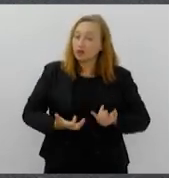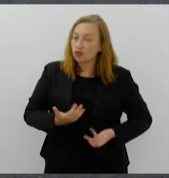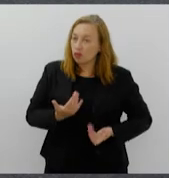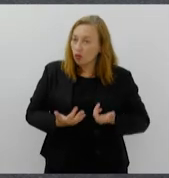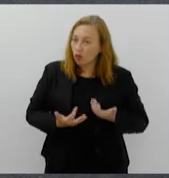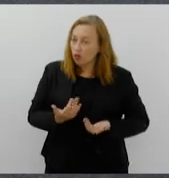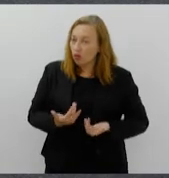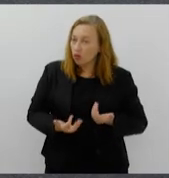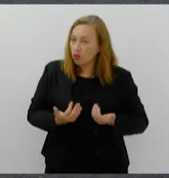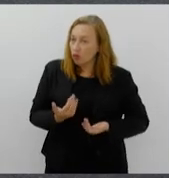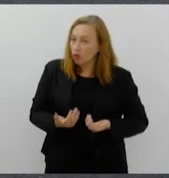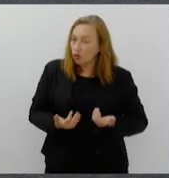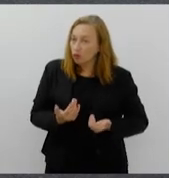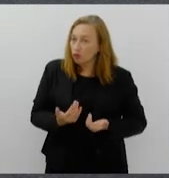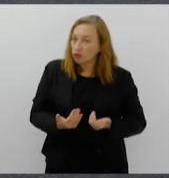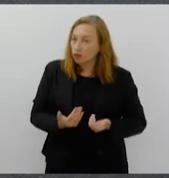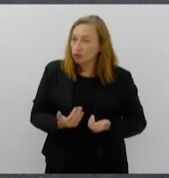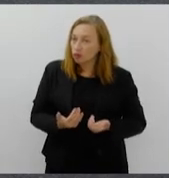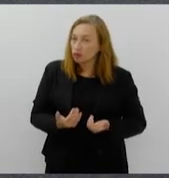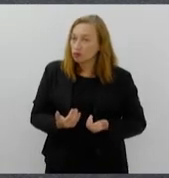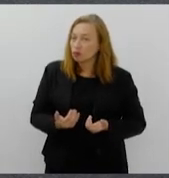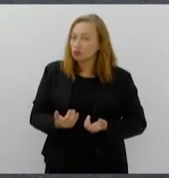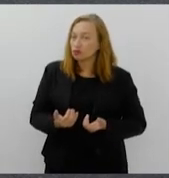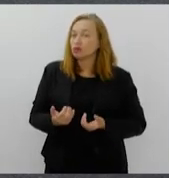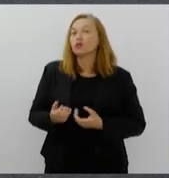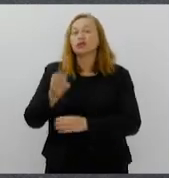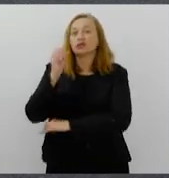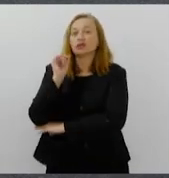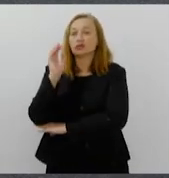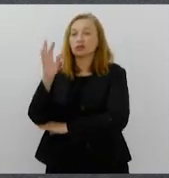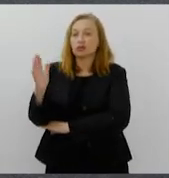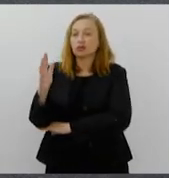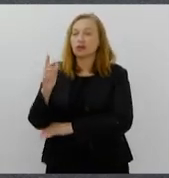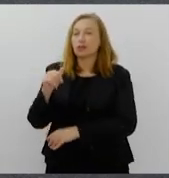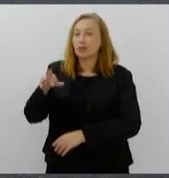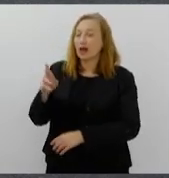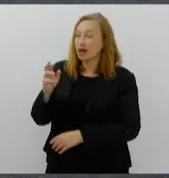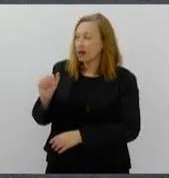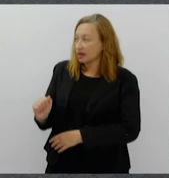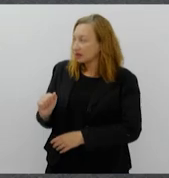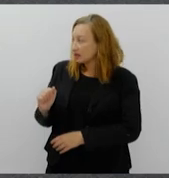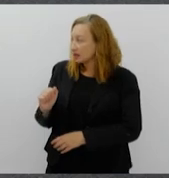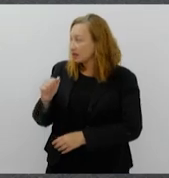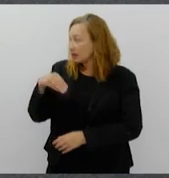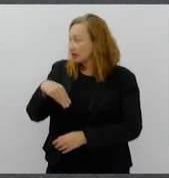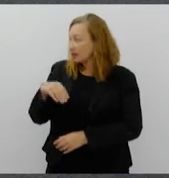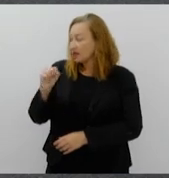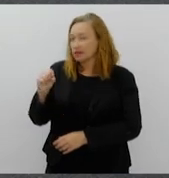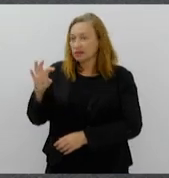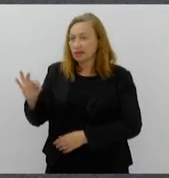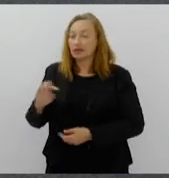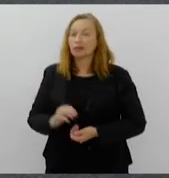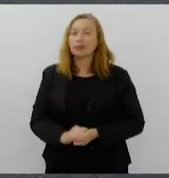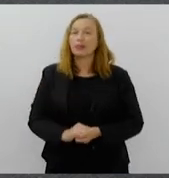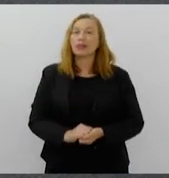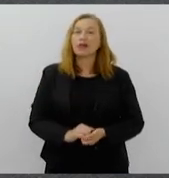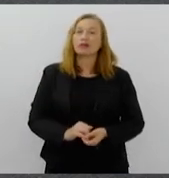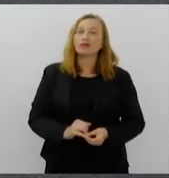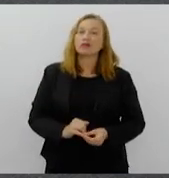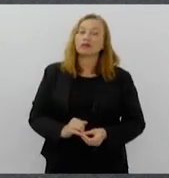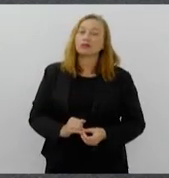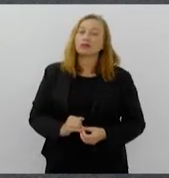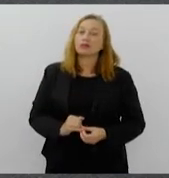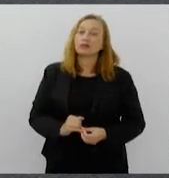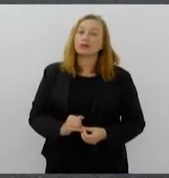MST, toda contente trazendo a sua companheira Maíra, eleita vereadora. Deputada Marina, que mexe